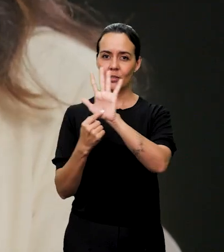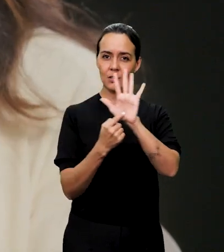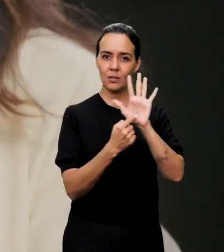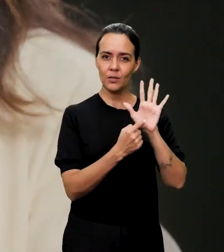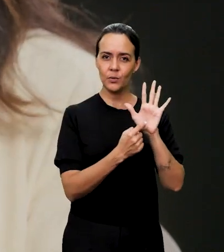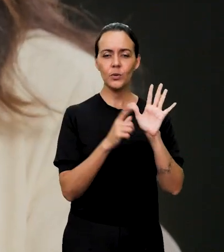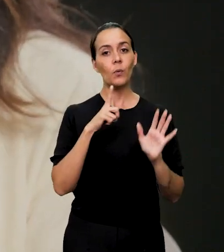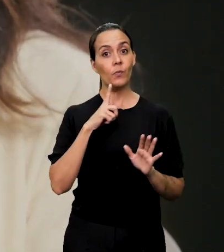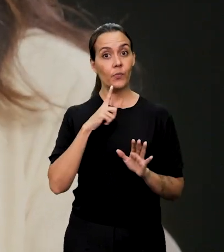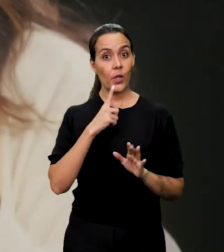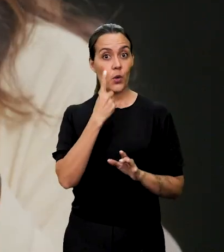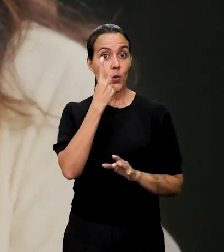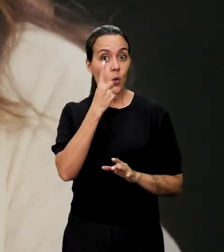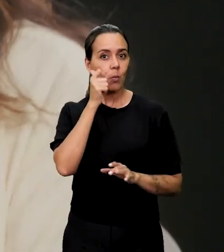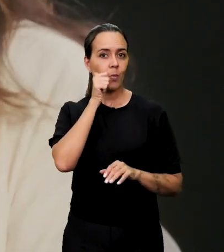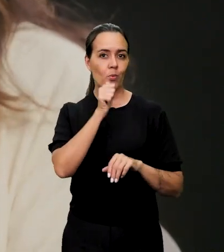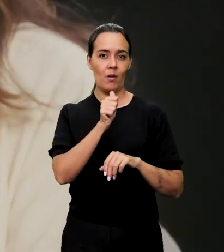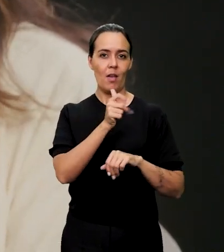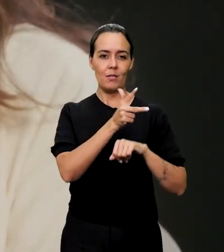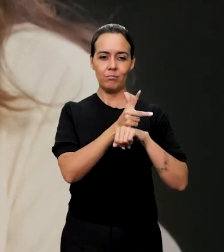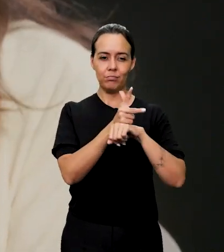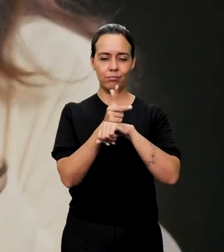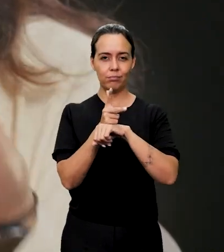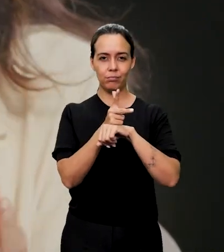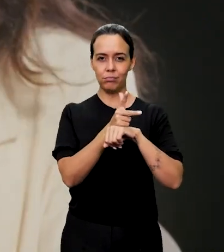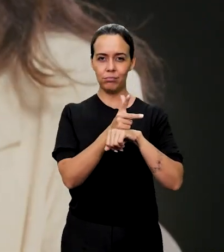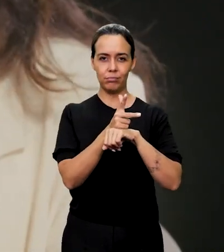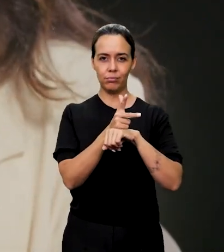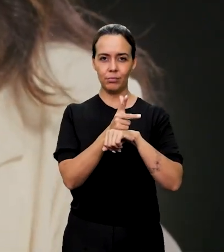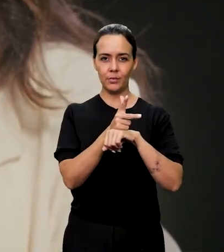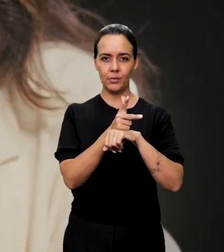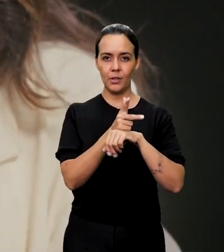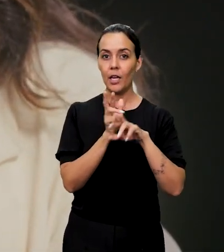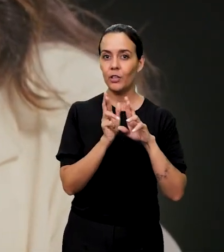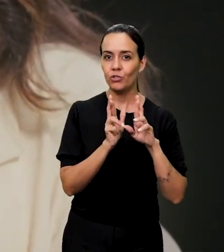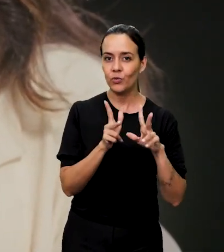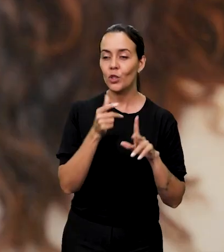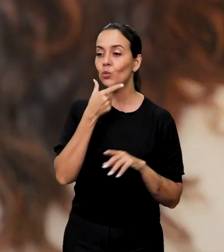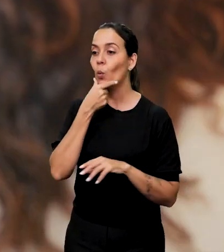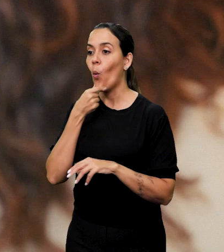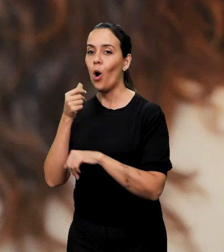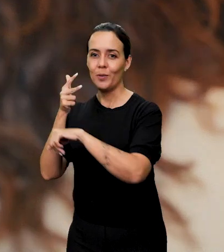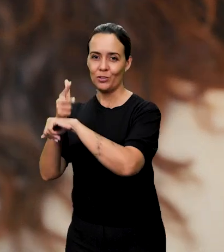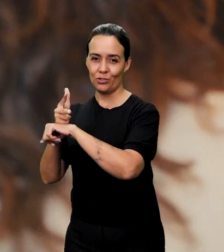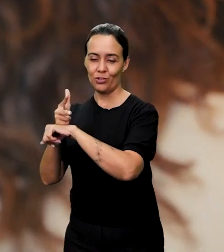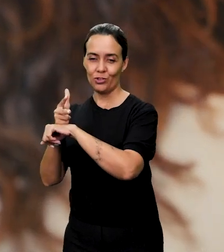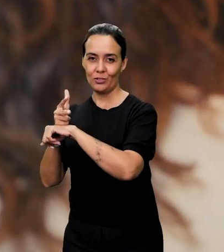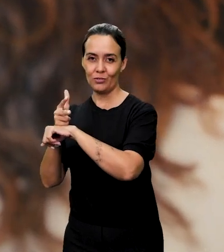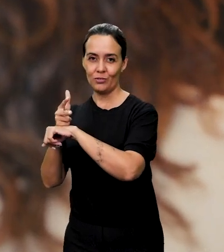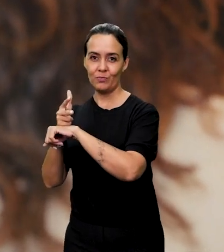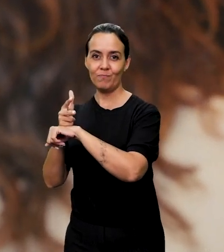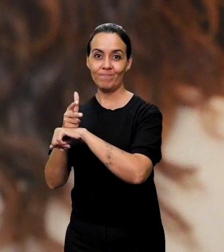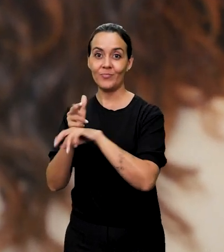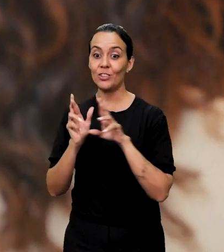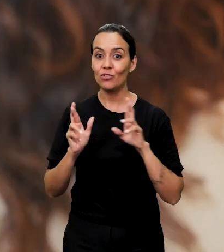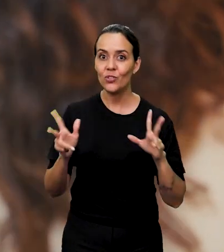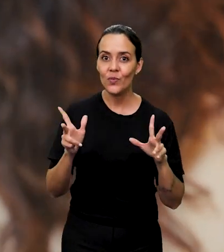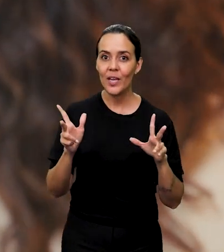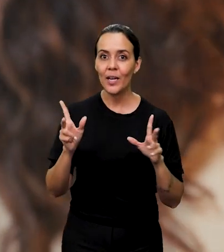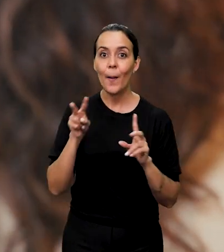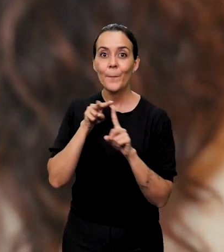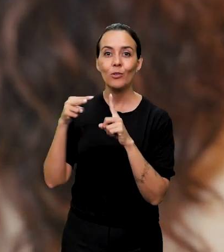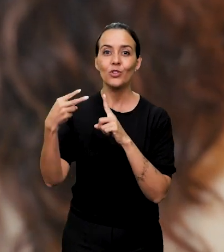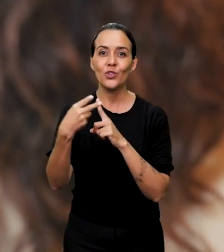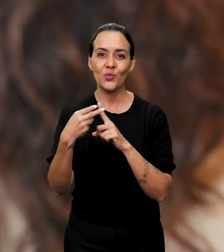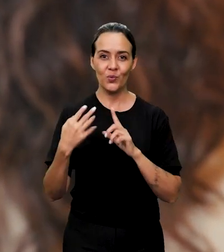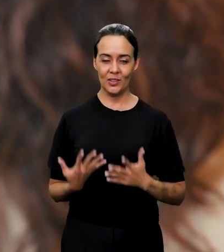dirigindo um filme que tem uma cena de sexo é diferente do que um cara. Estão O frente que a frente. opera essa mudança